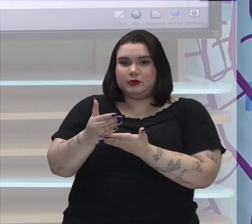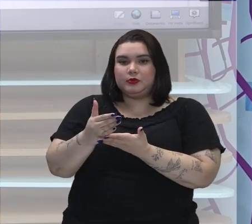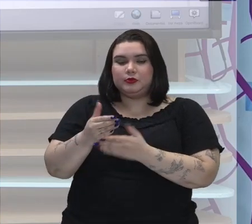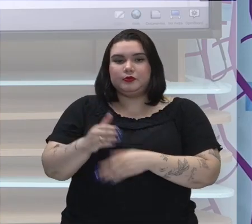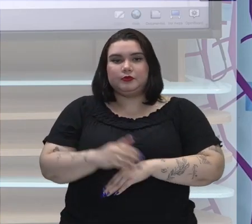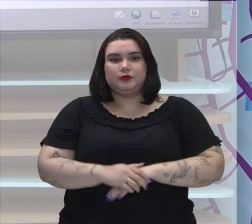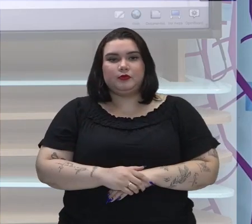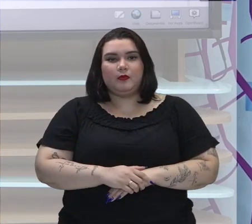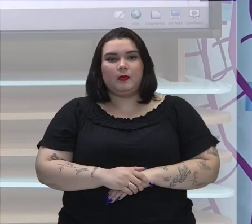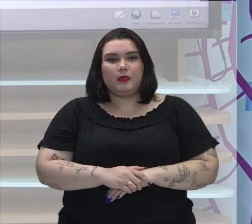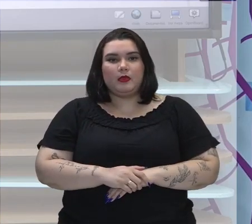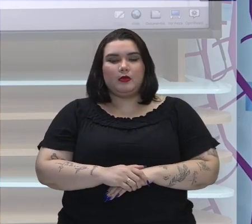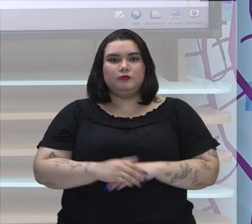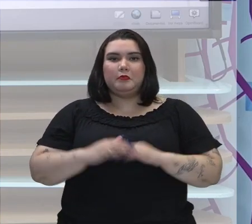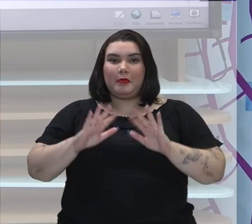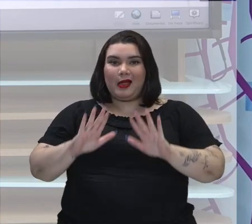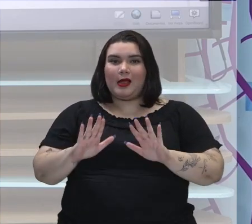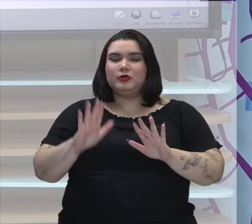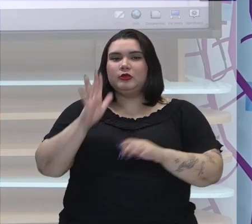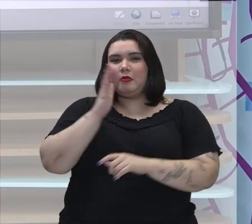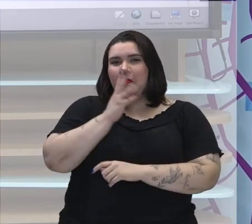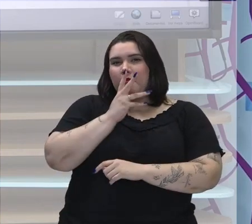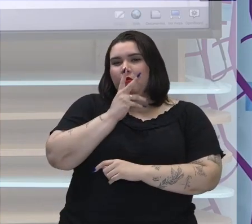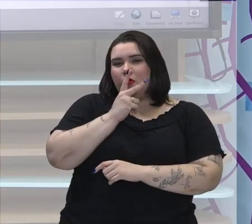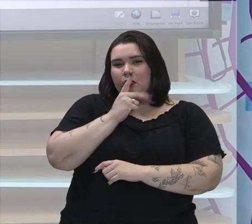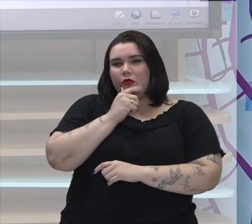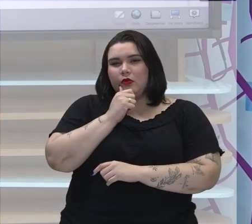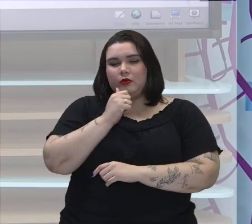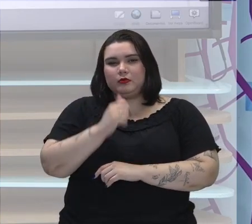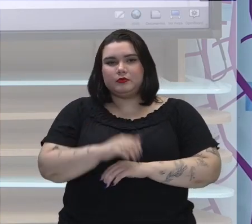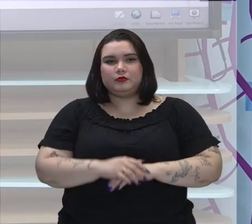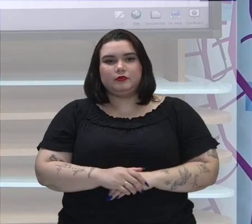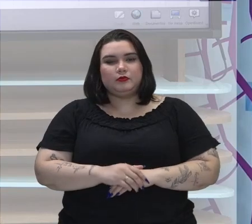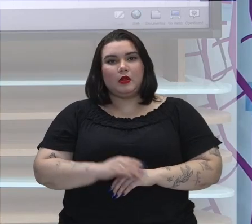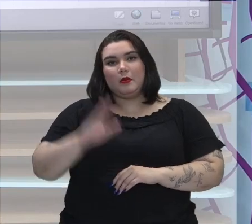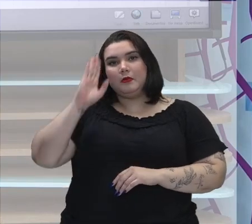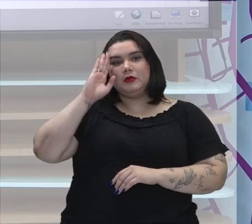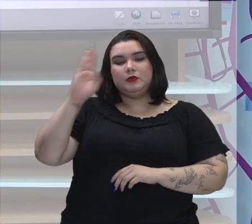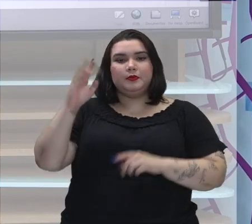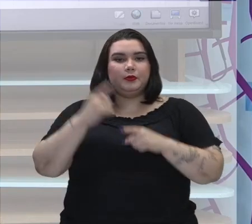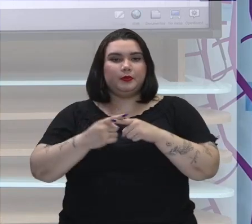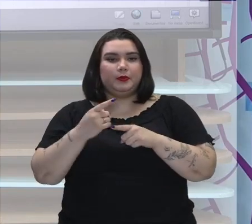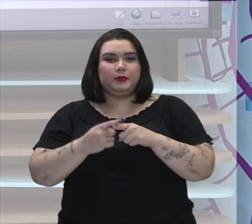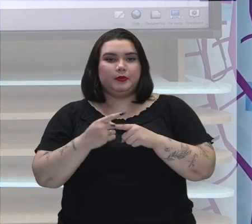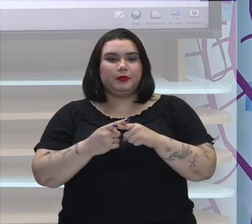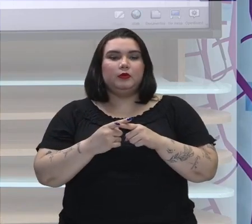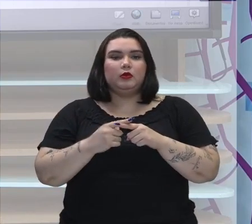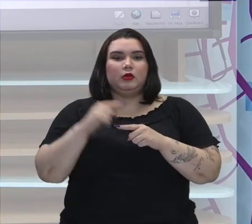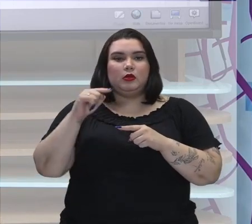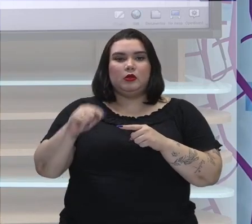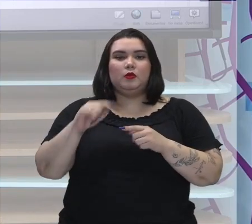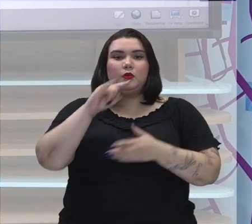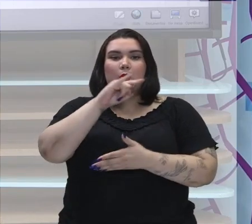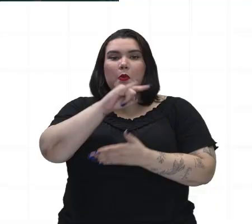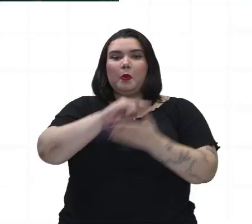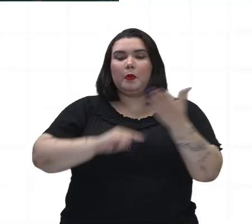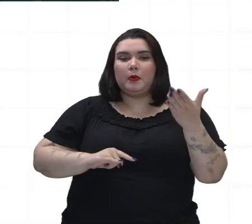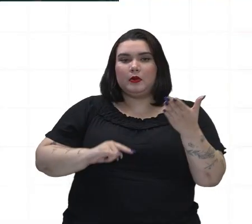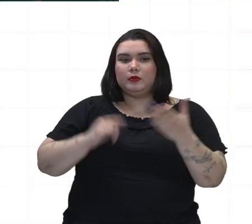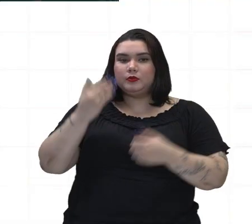ocorrerá, claro, que de modo lento e gradual, principalmente por causa desse documento aqui, ó.